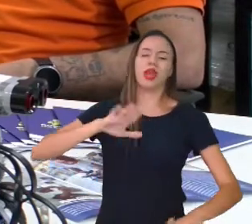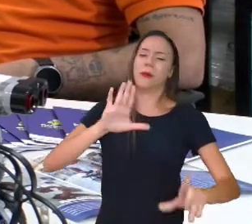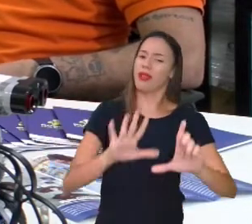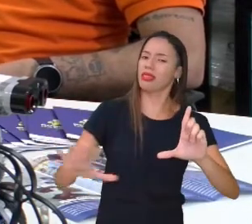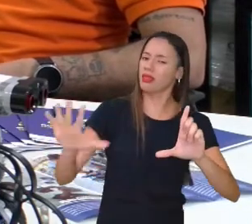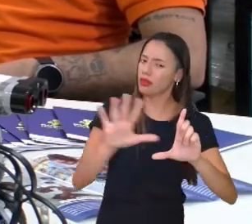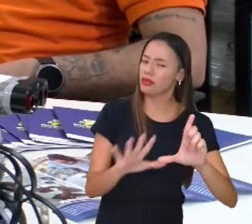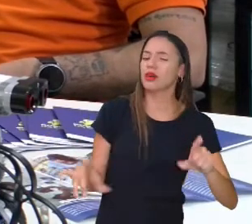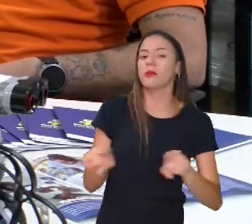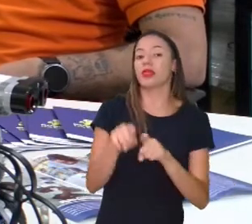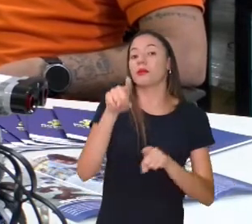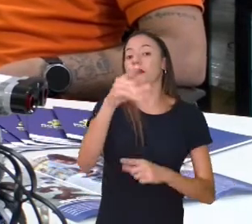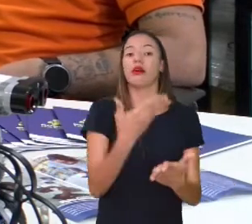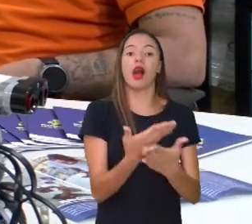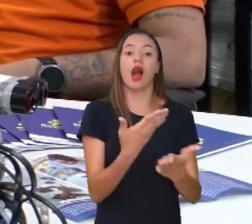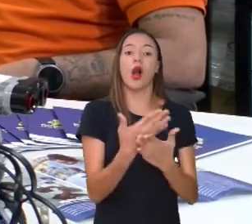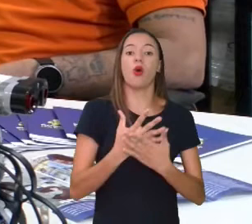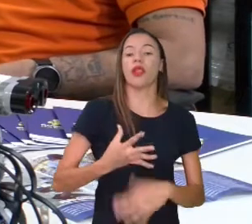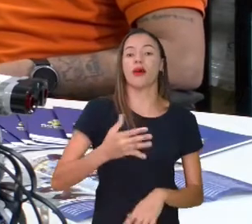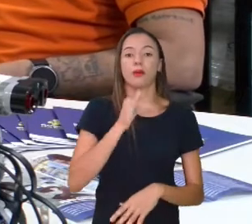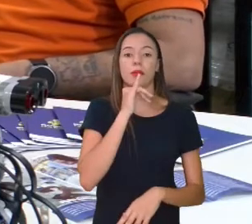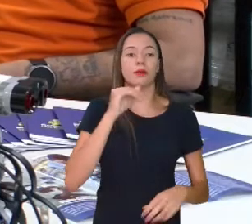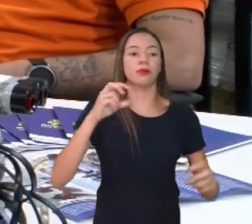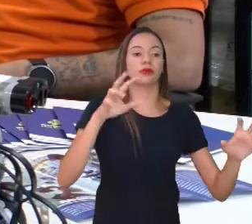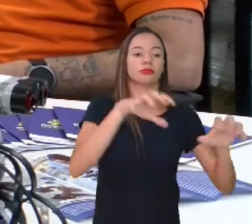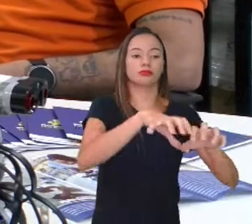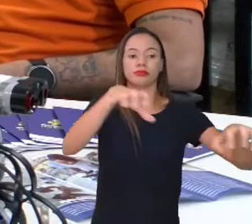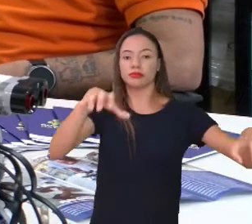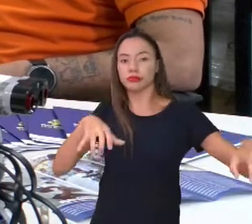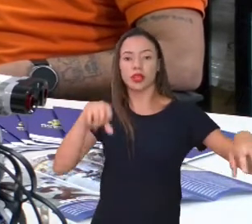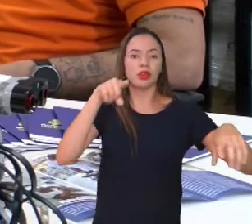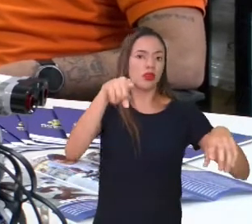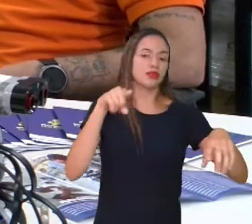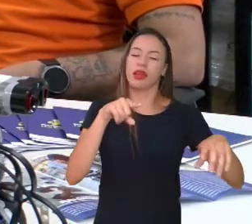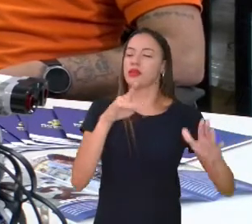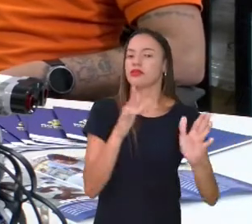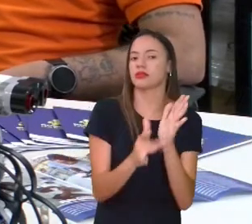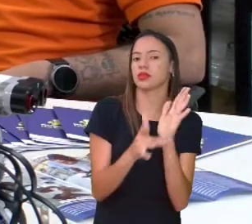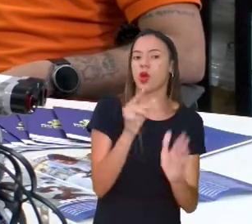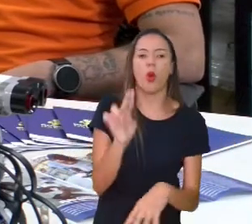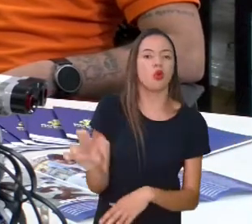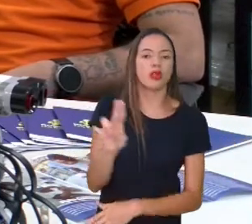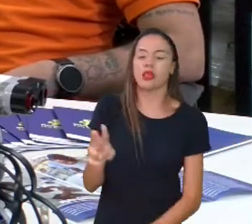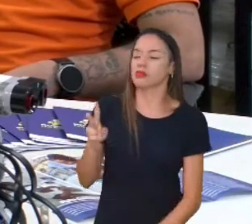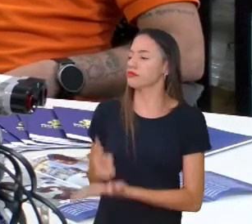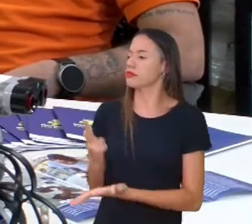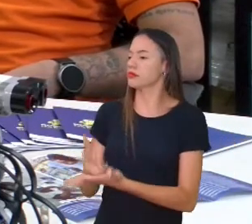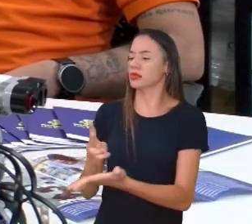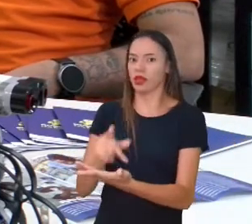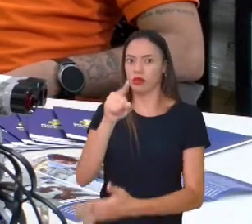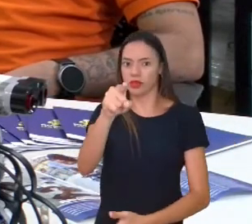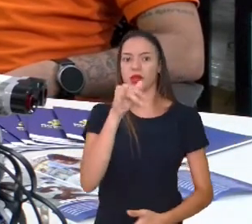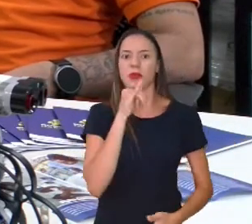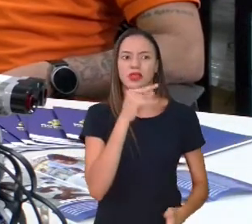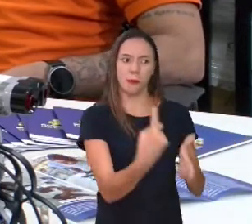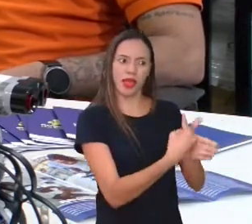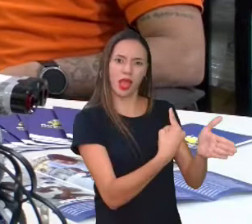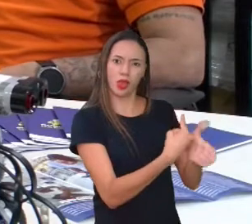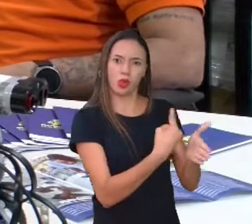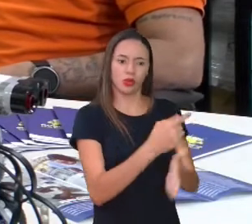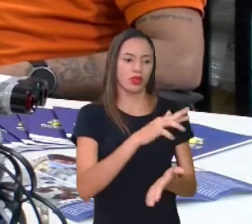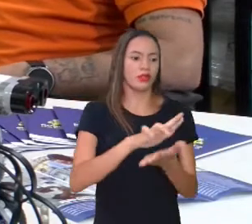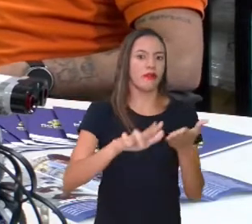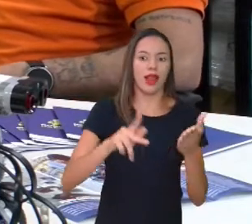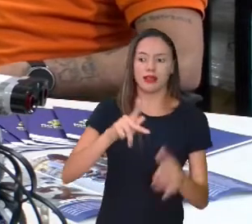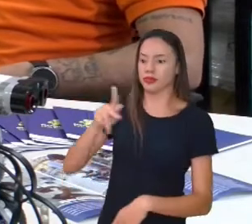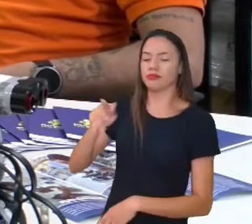você tinha aula online e você estava online o tempo todo. Você não recebeu perguntas de alunos de